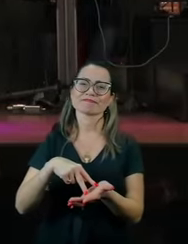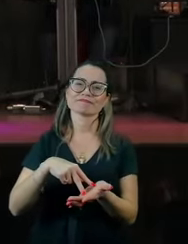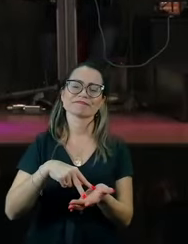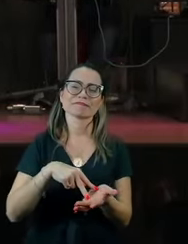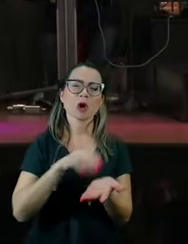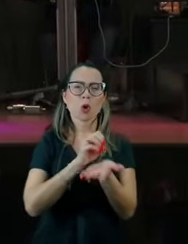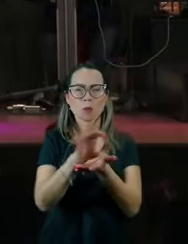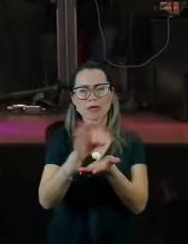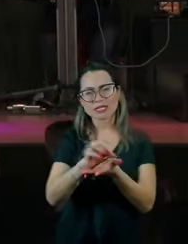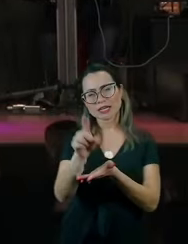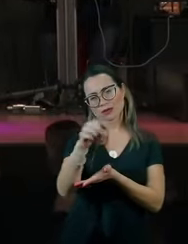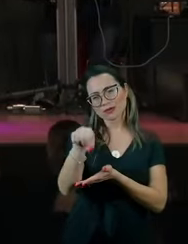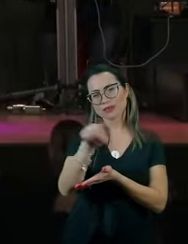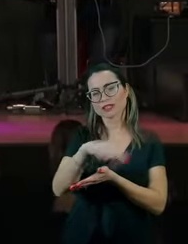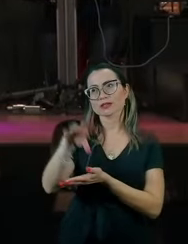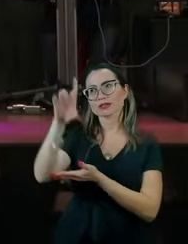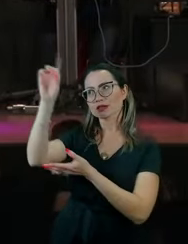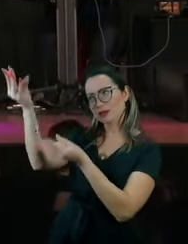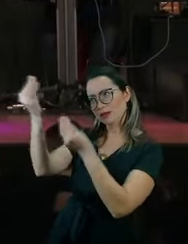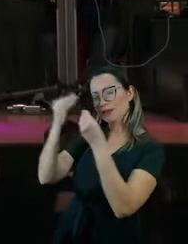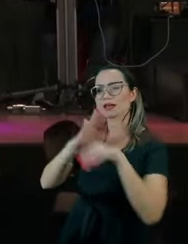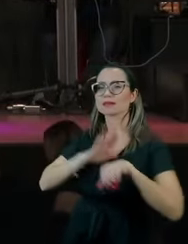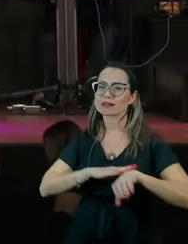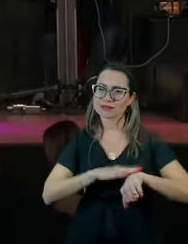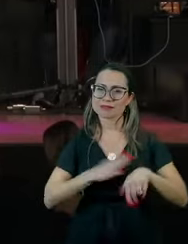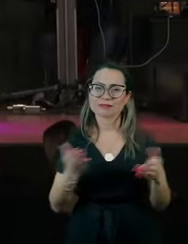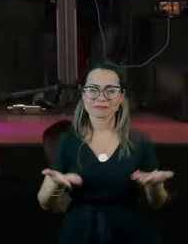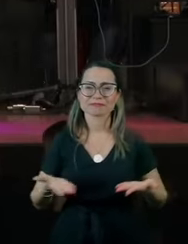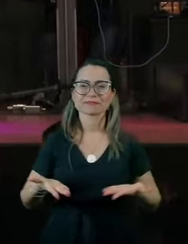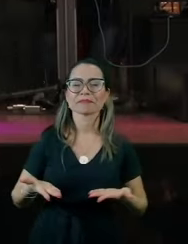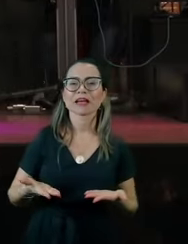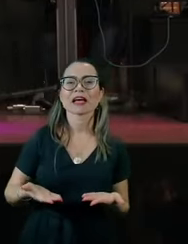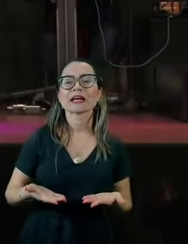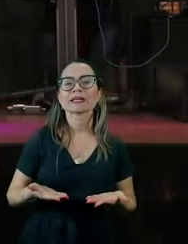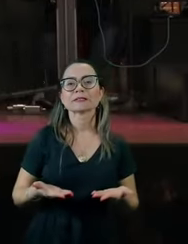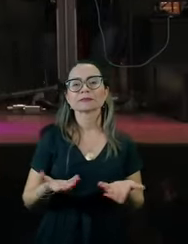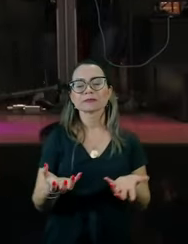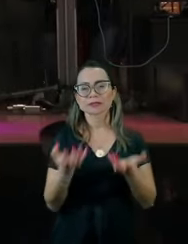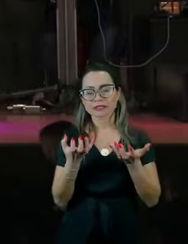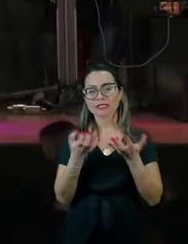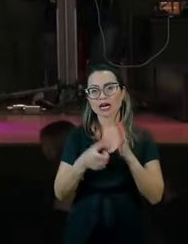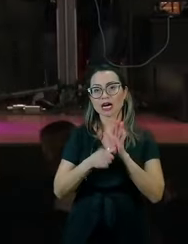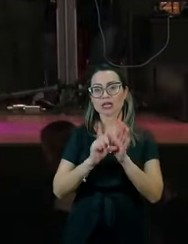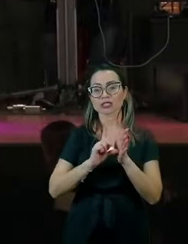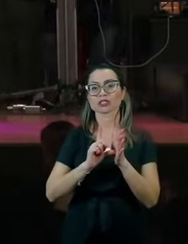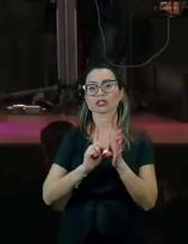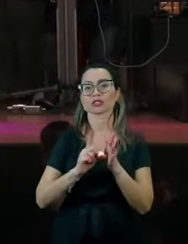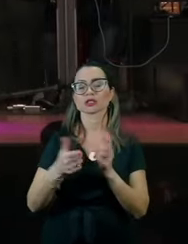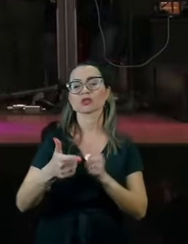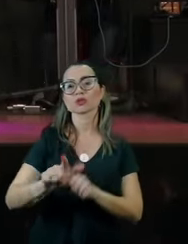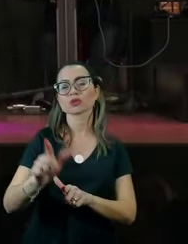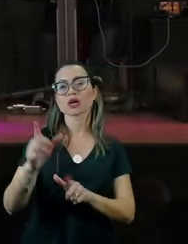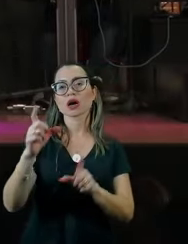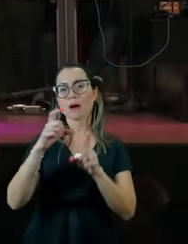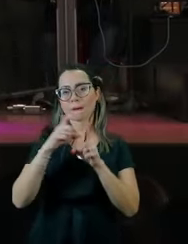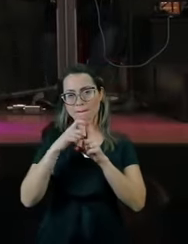depositado para esse tempo. Bom, eu queria, antes de continuar com a palavra, eu queria te dar uma oportunidade